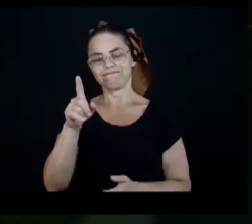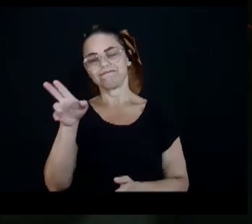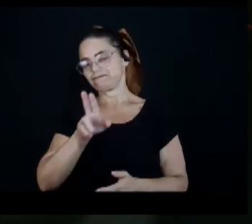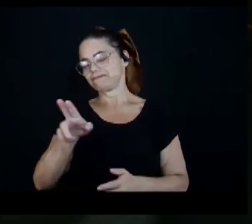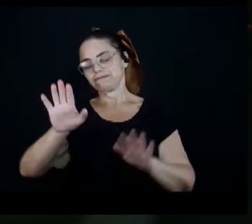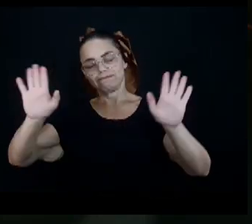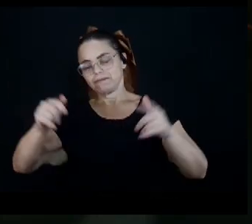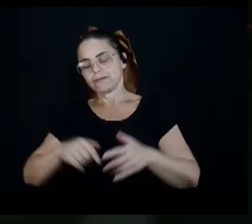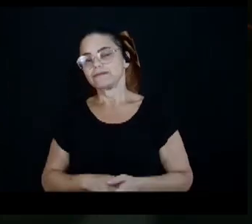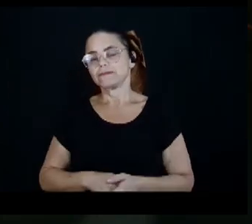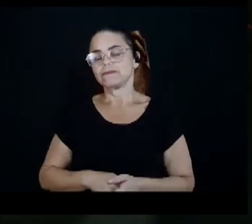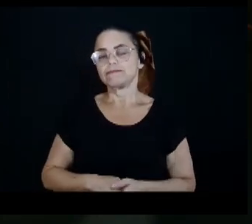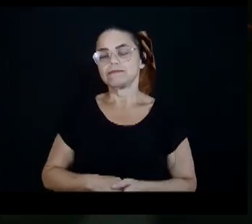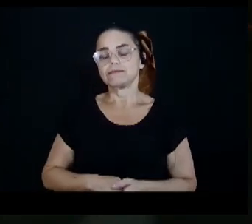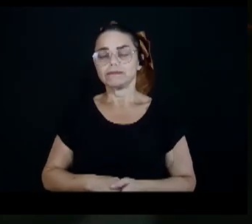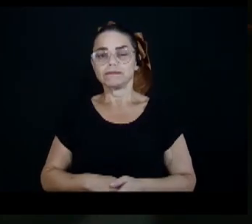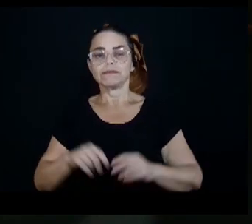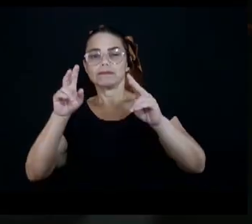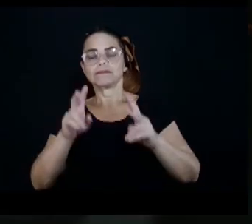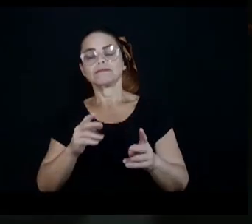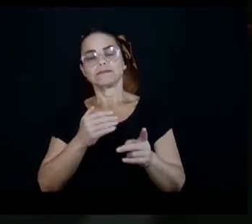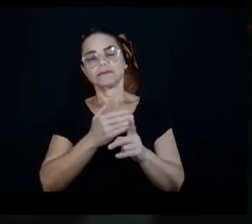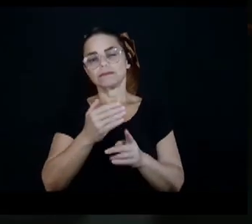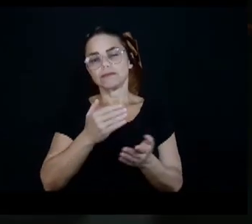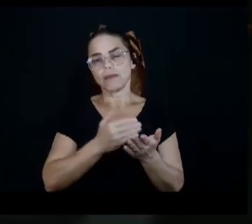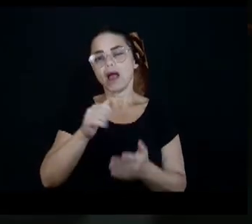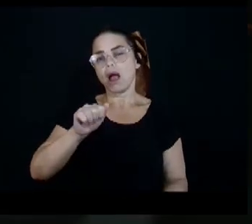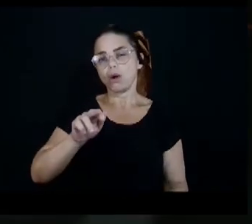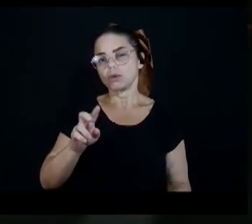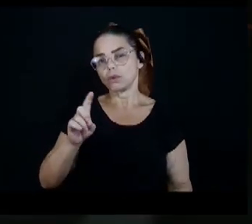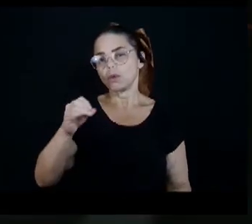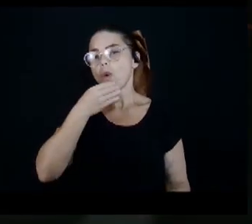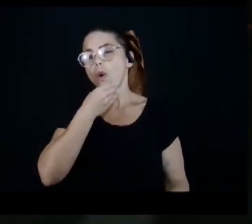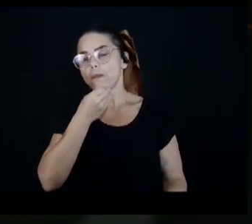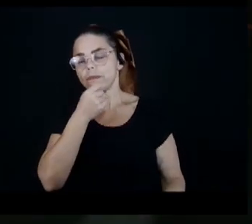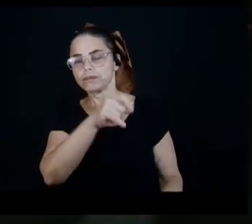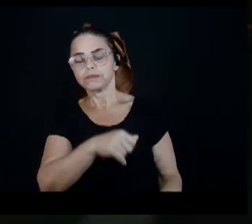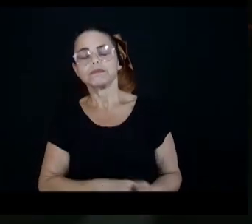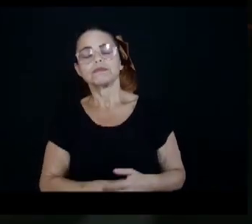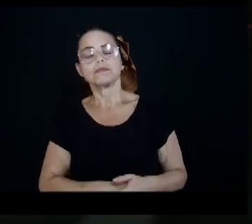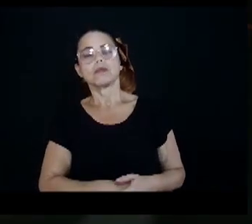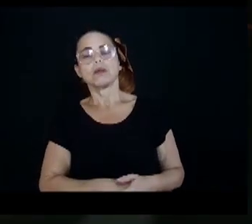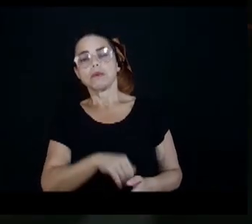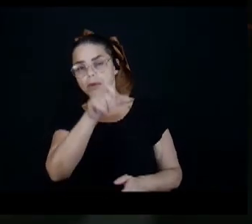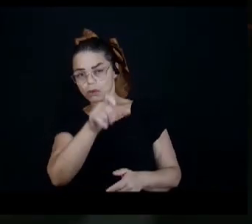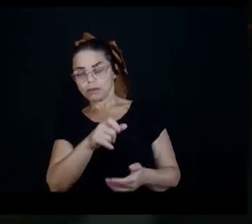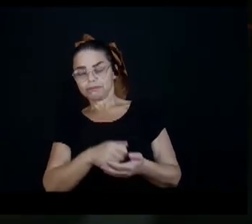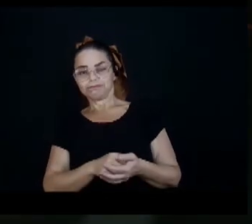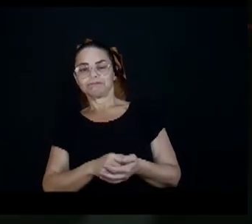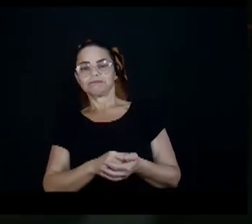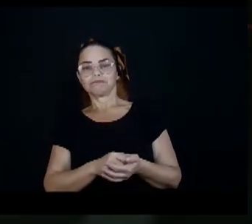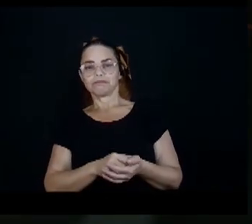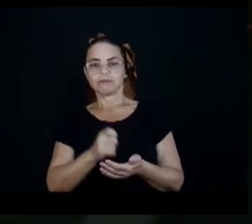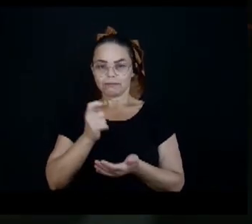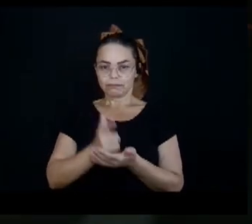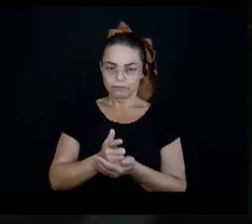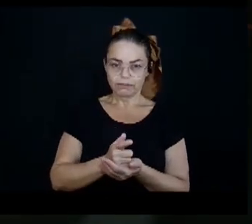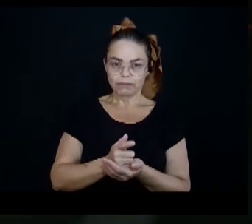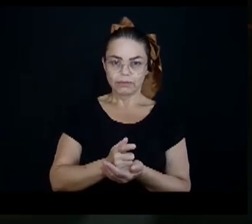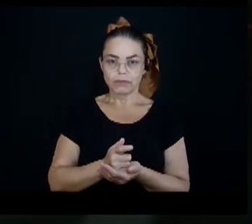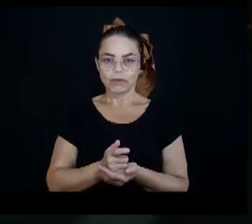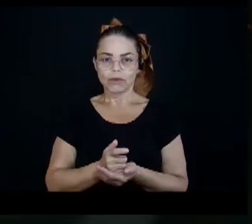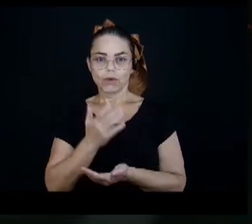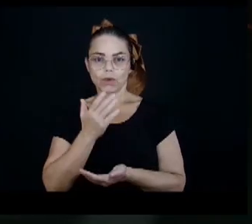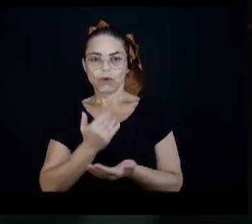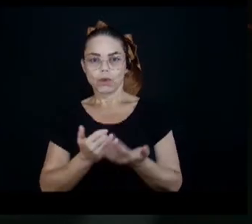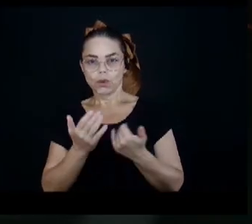começa contigo e fala pra gente, quando um consumidor ele passa a comprar menos volume e prioriza,